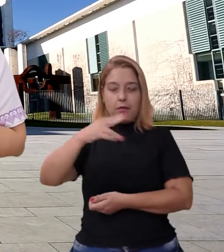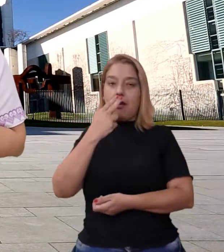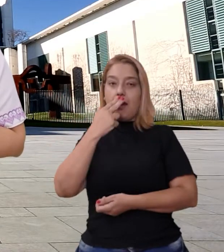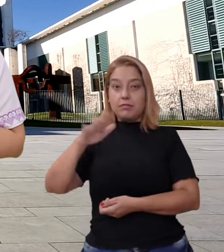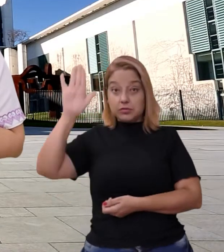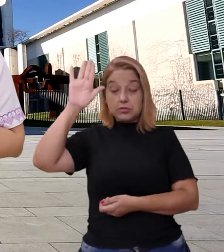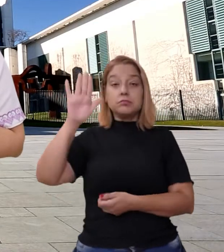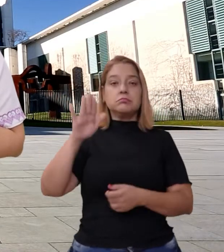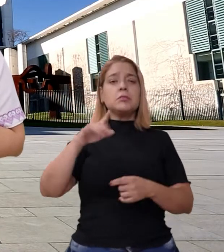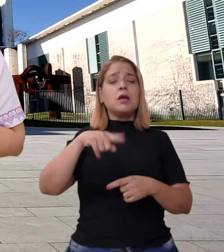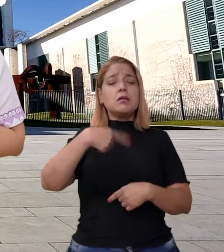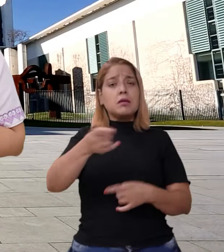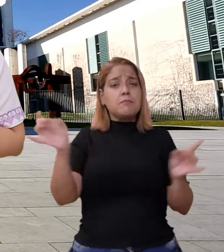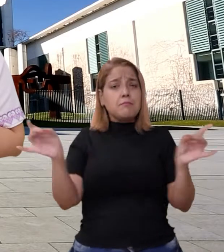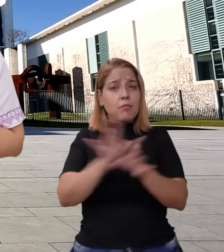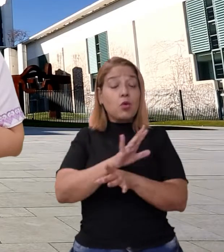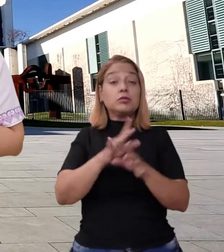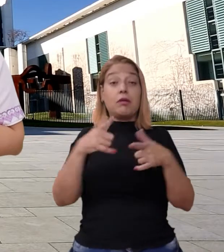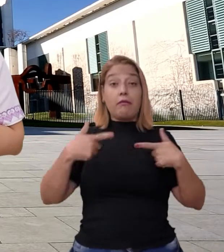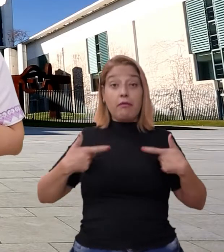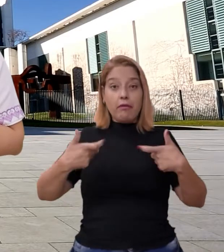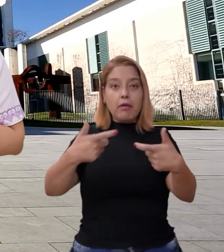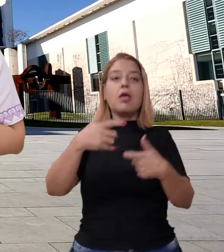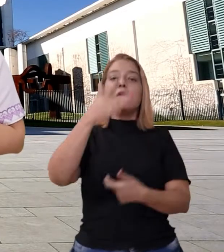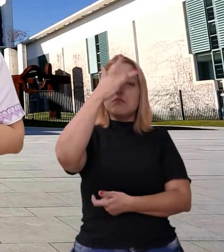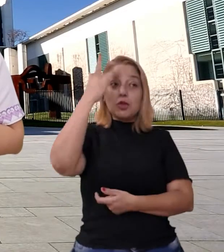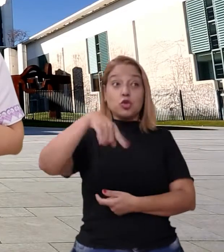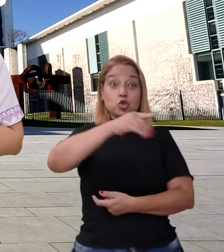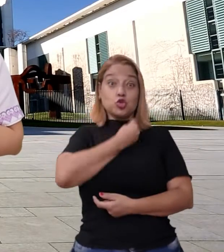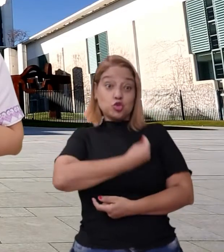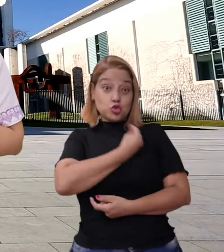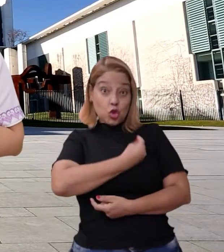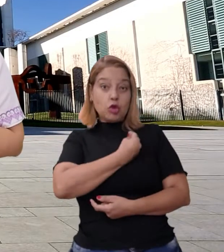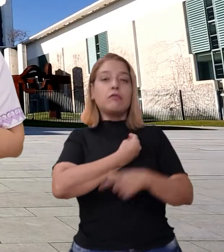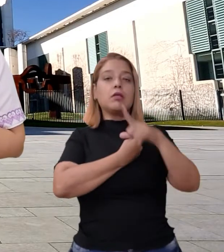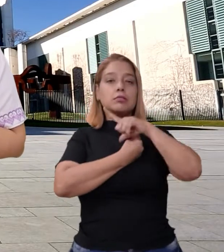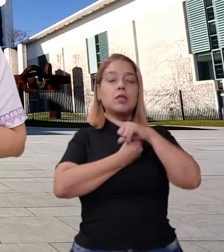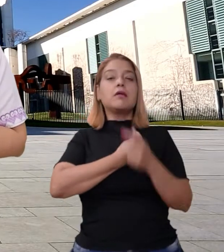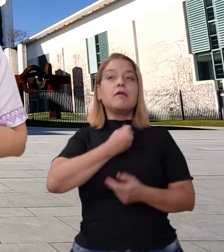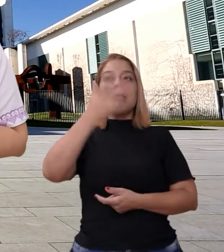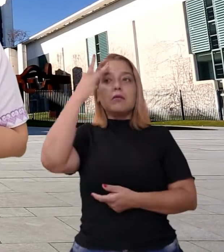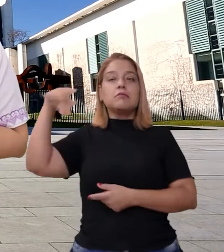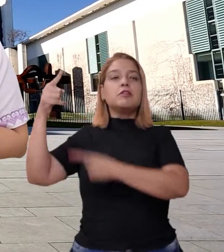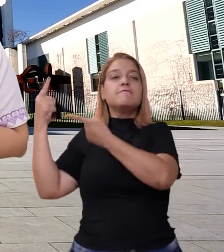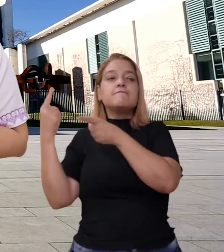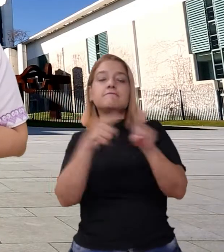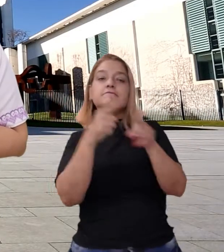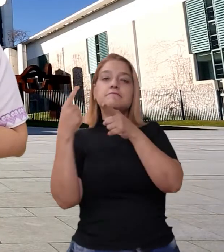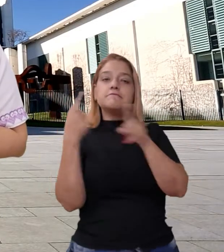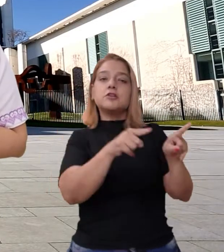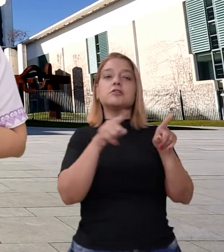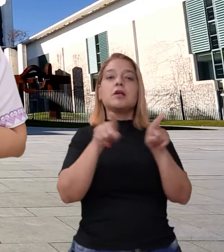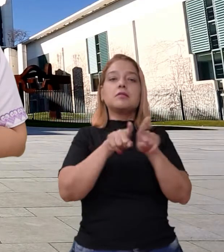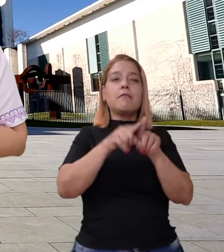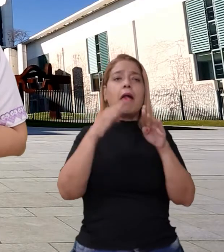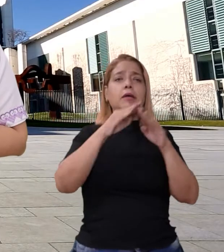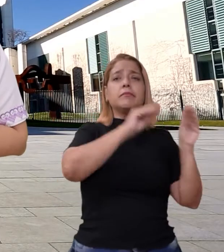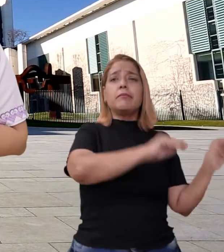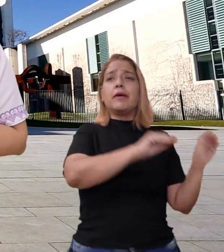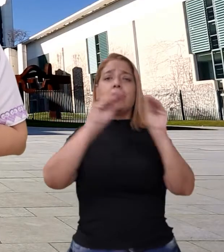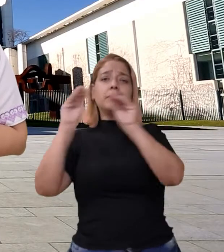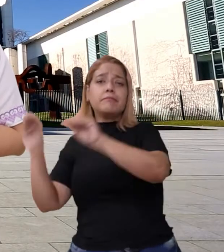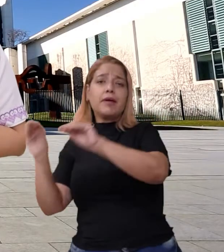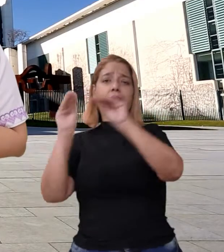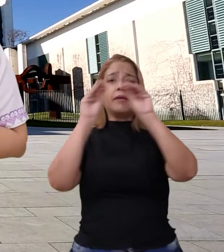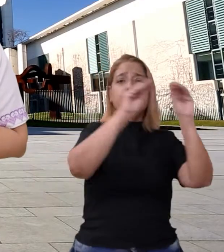sobreviventes do Holocausto enfrentaram ameaças contínuas de antissemitismo violento e deslocamento enquanto